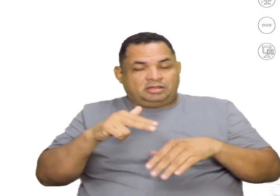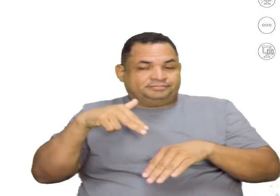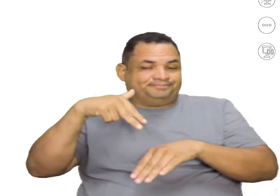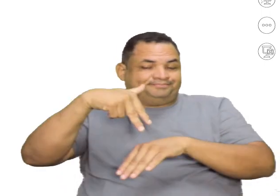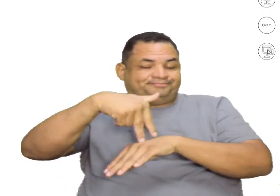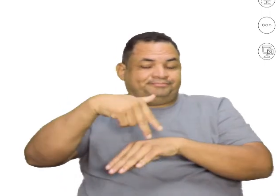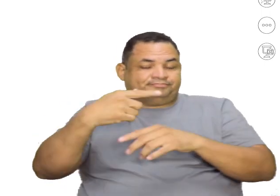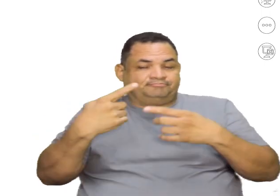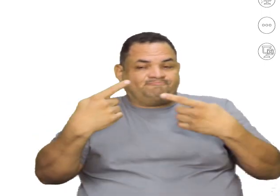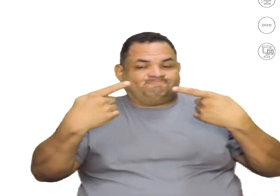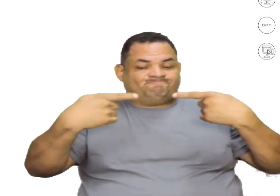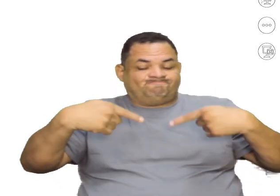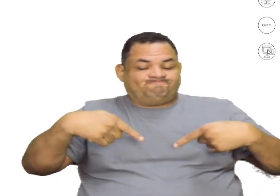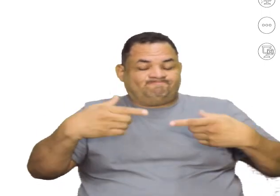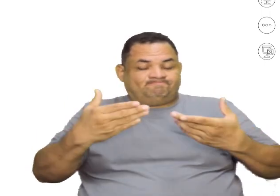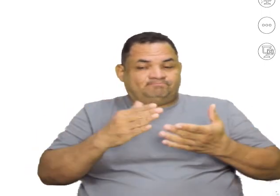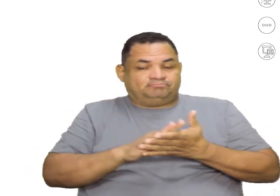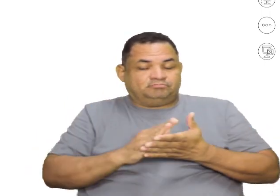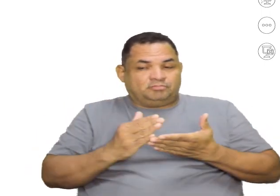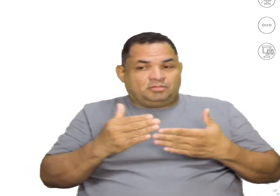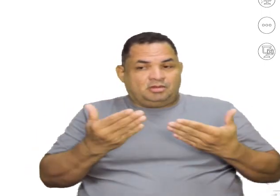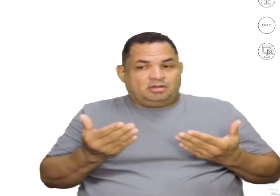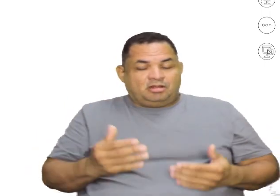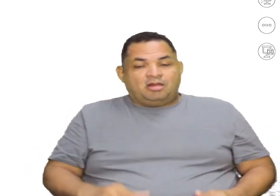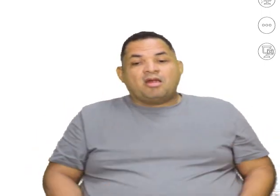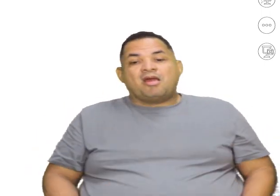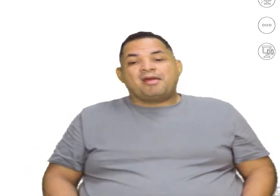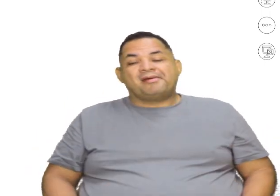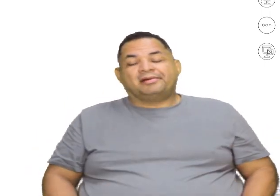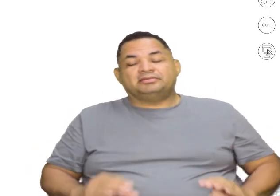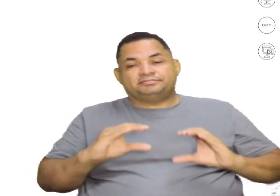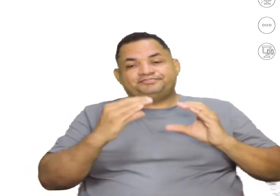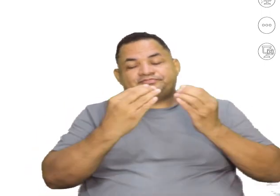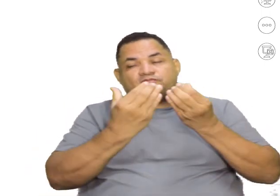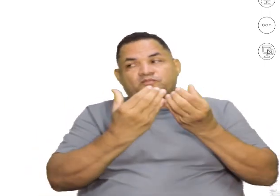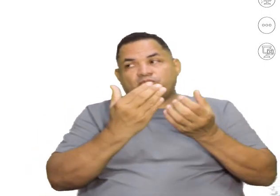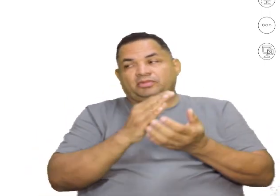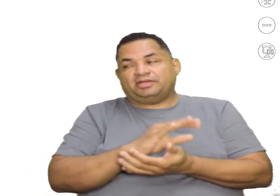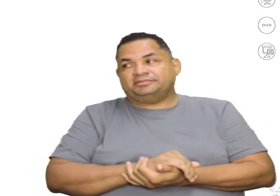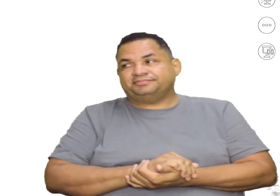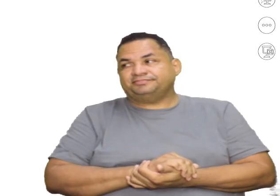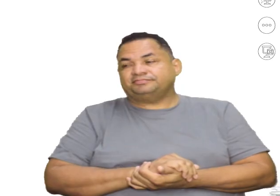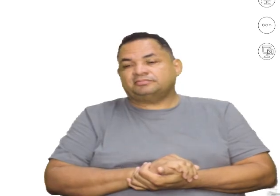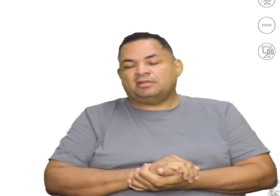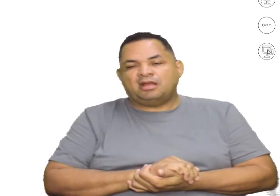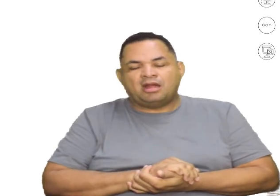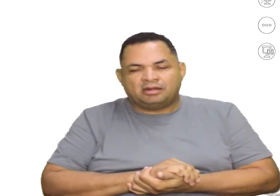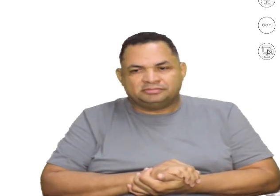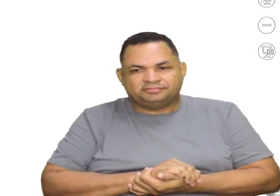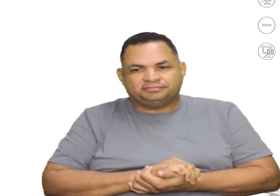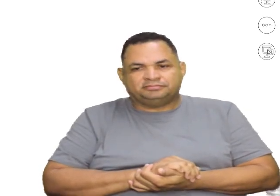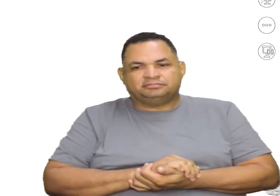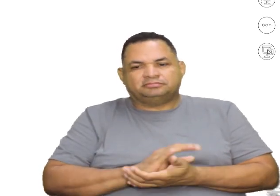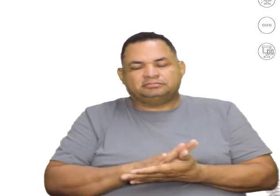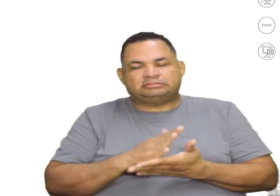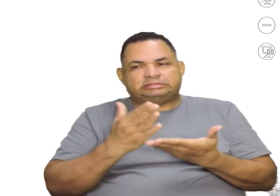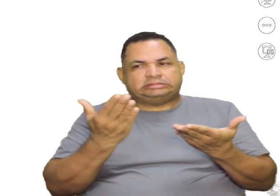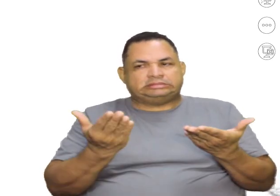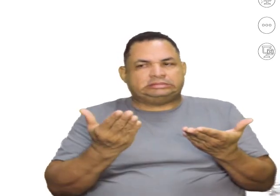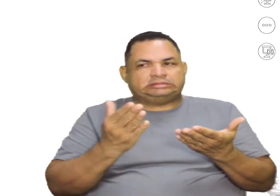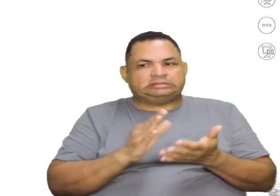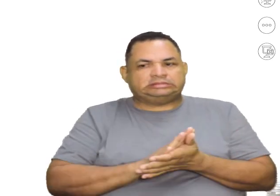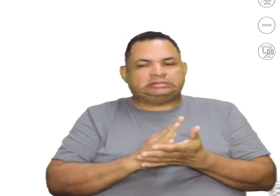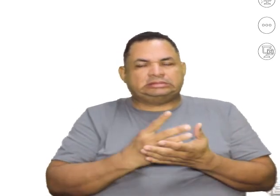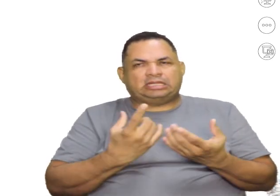enfrentamentos, desafios, né? Dos quais, né, essas comunidades, elas acabam que são remetidas a